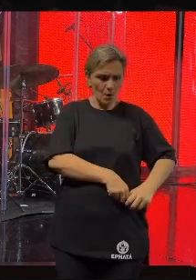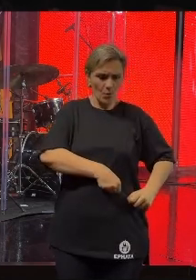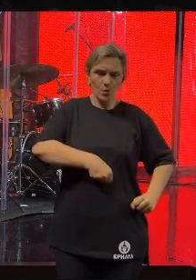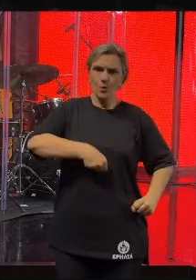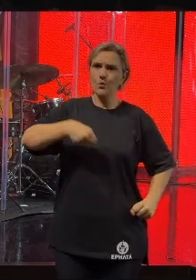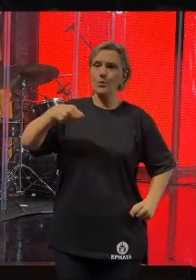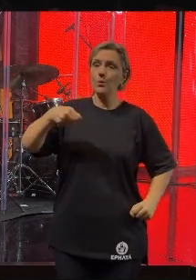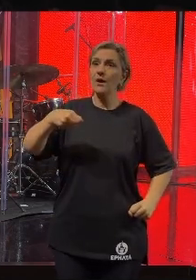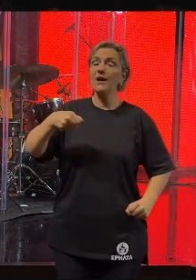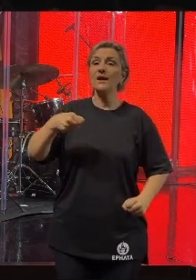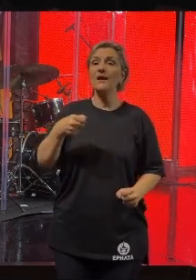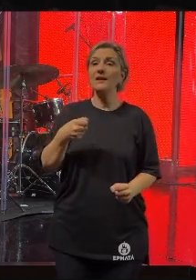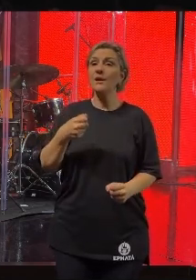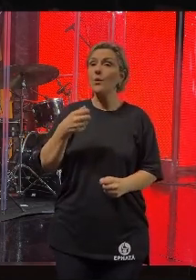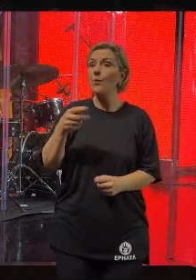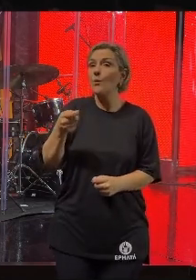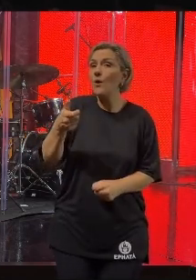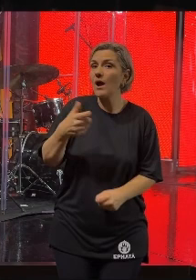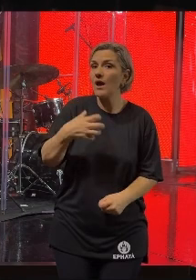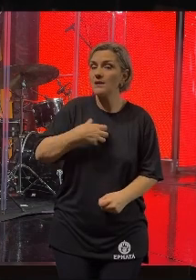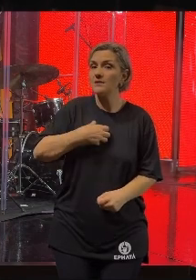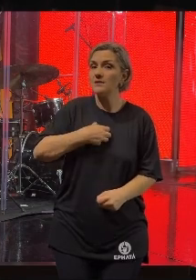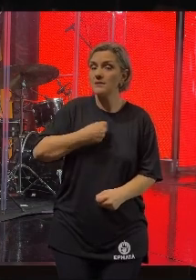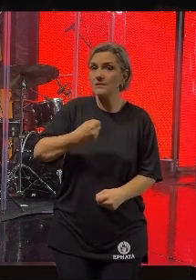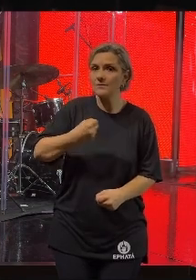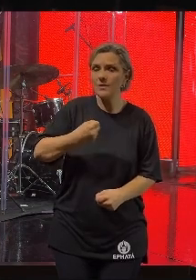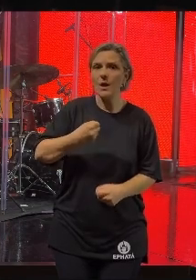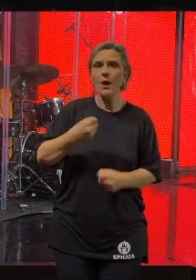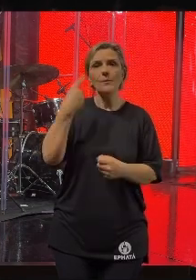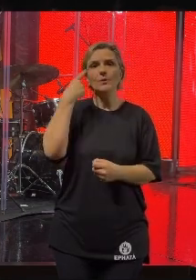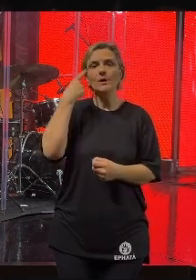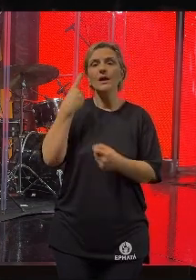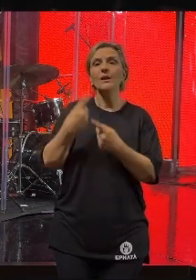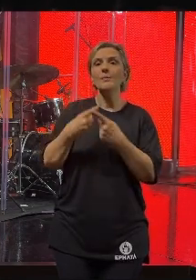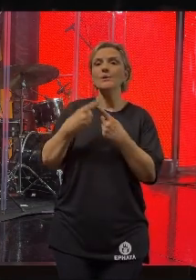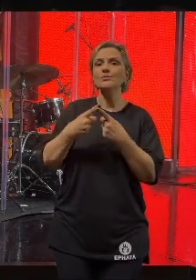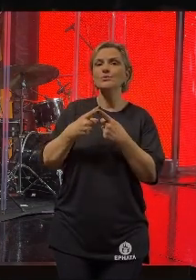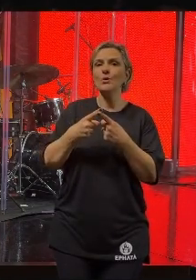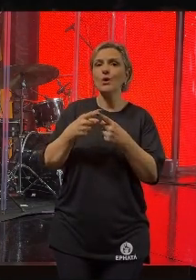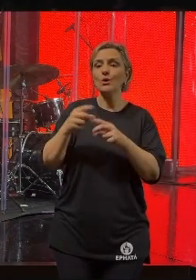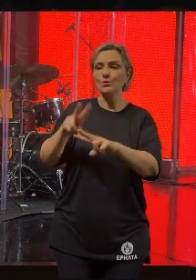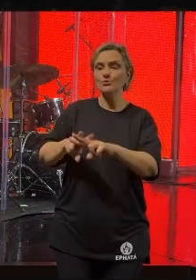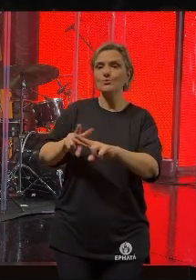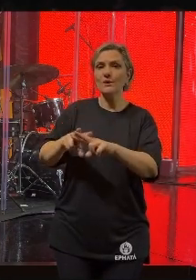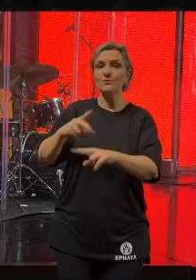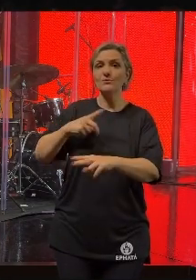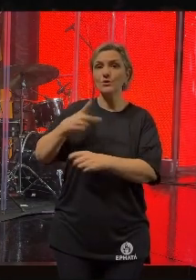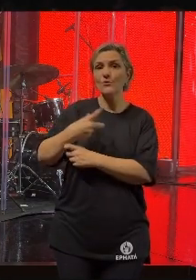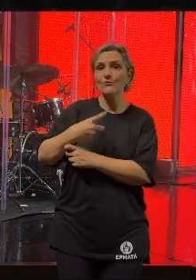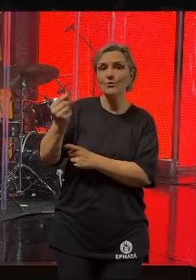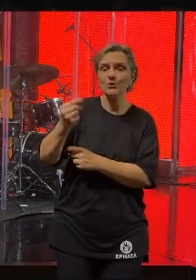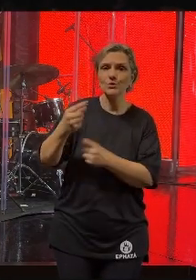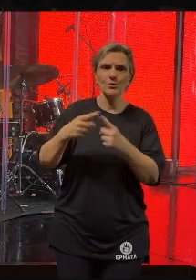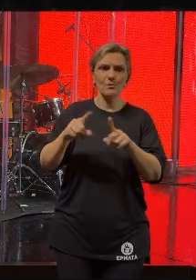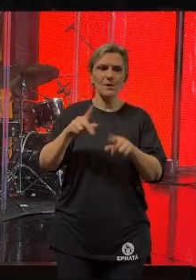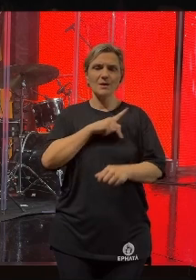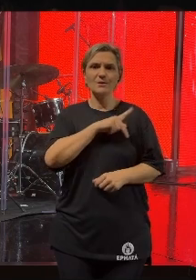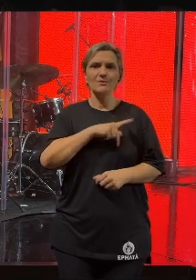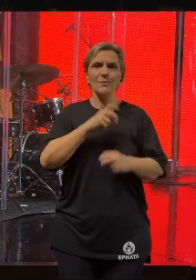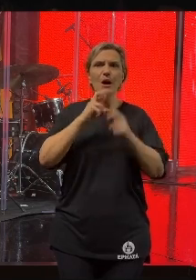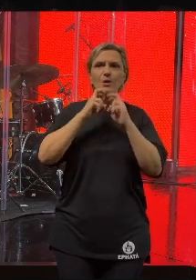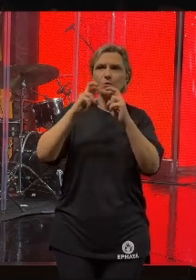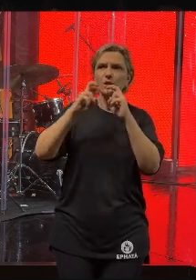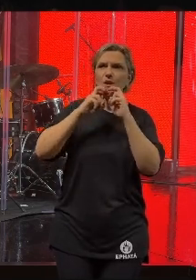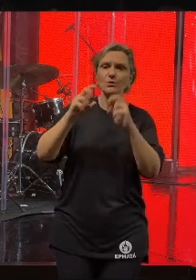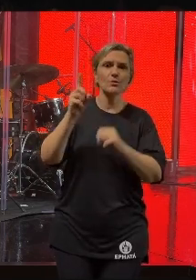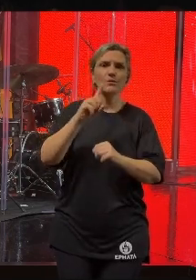ia suicidar-se, pois pensou que os presos tinham fugido. Mas Paulo gritou bem